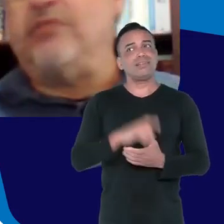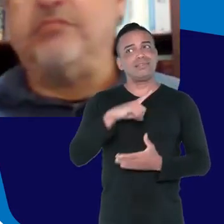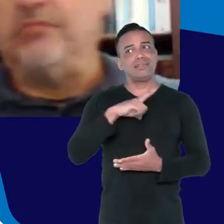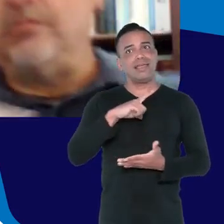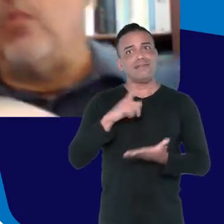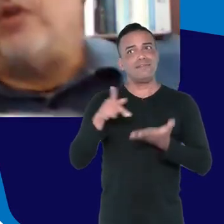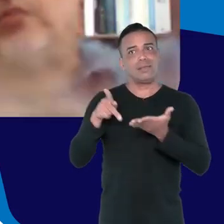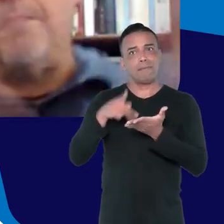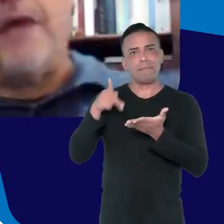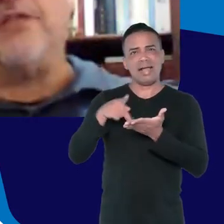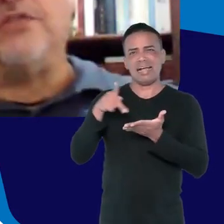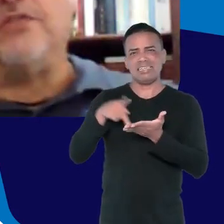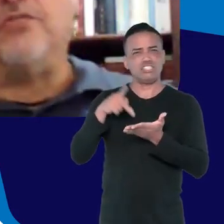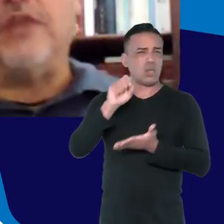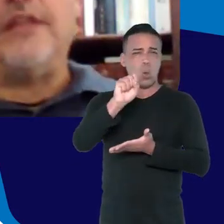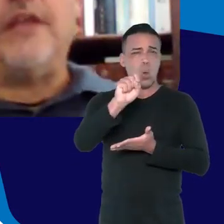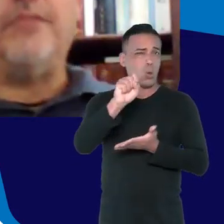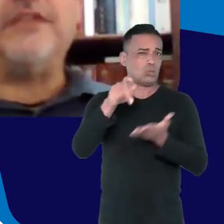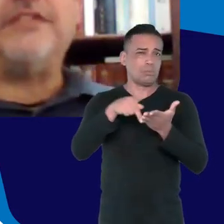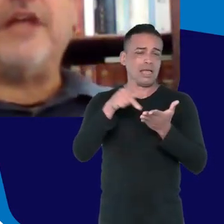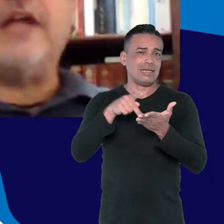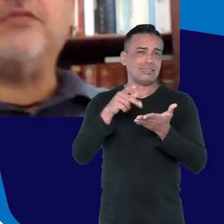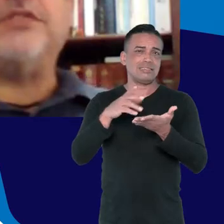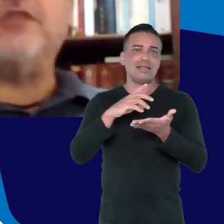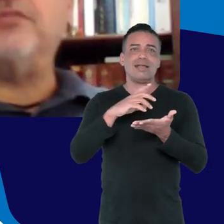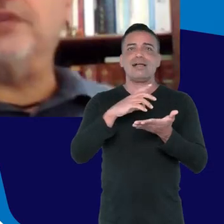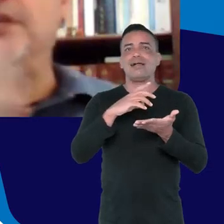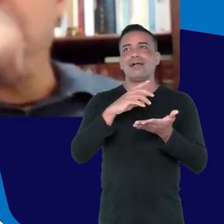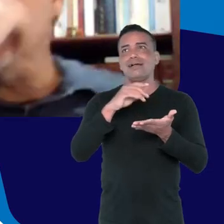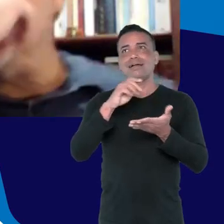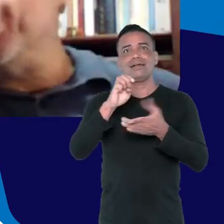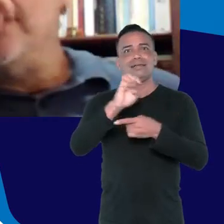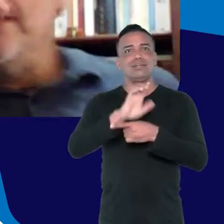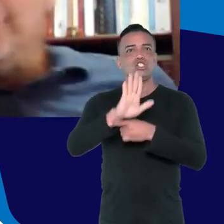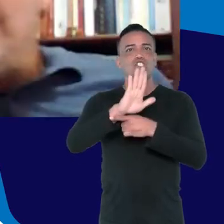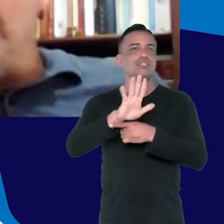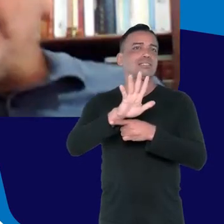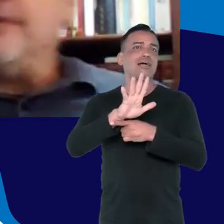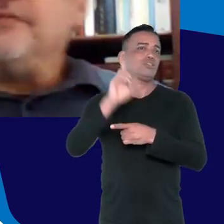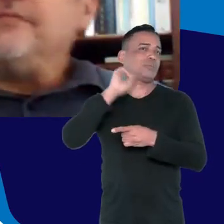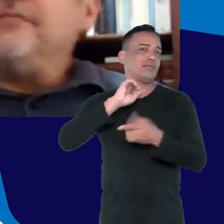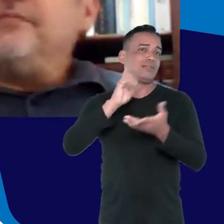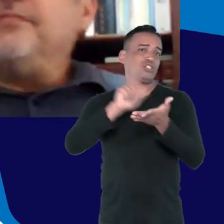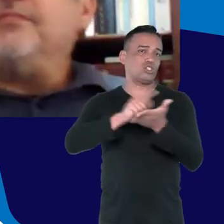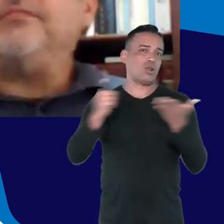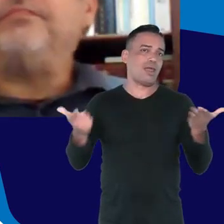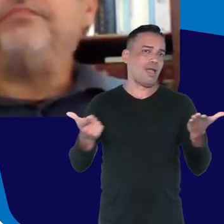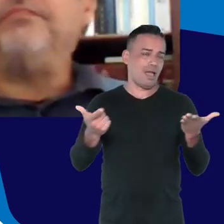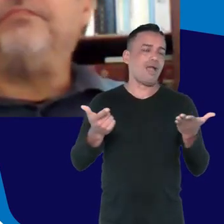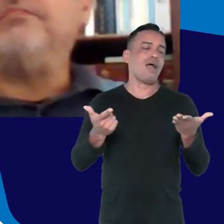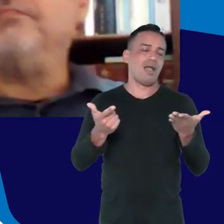página, 8 páginas do Caderno Pensado, Estado de Minas,